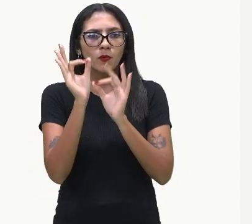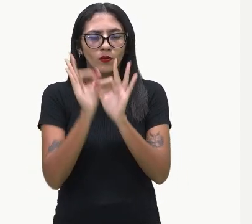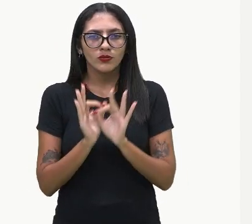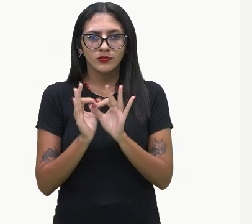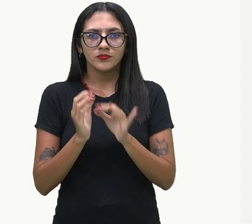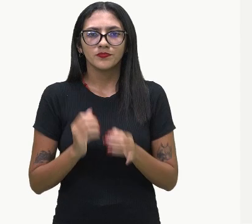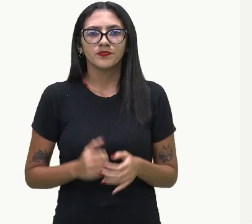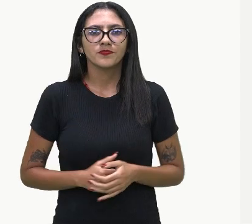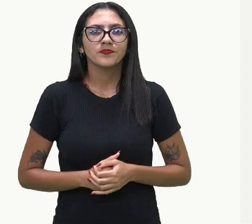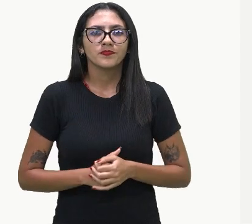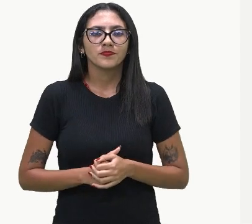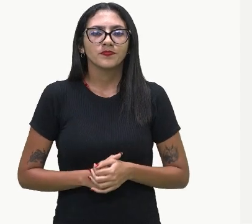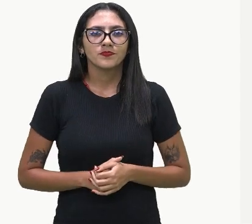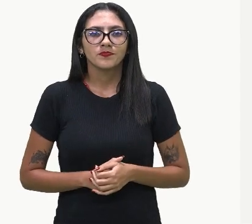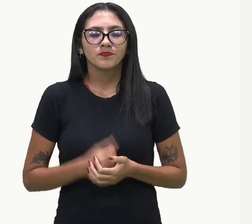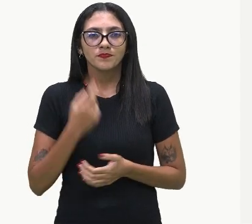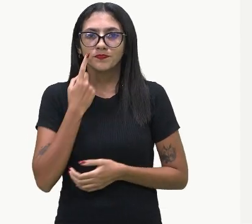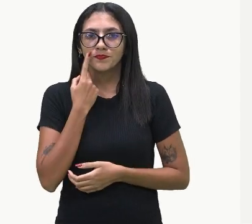lá.